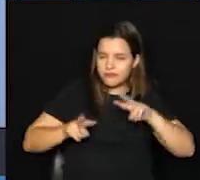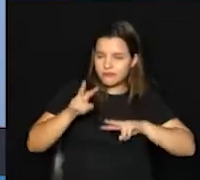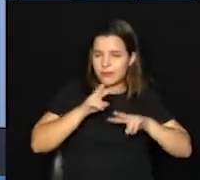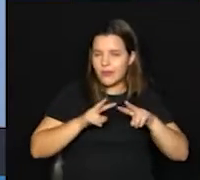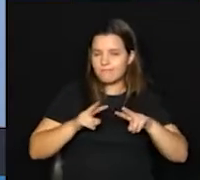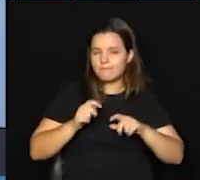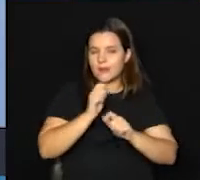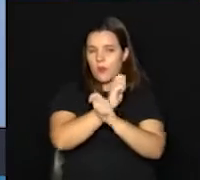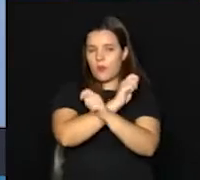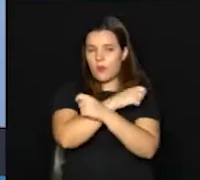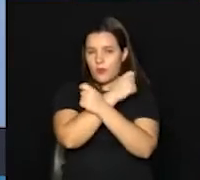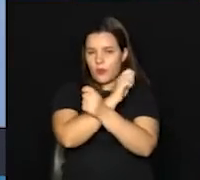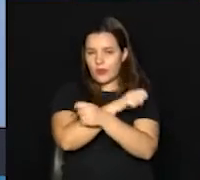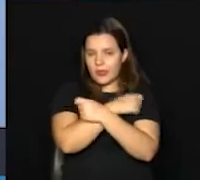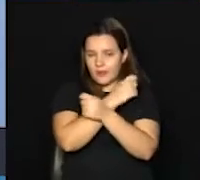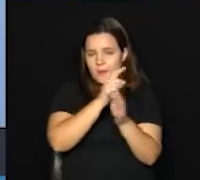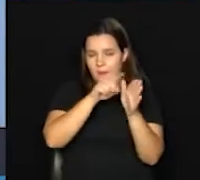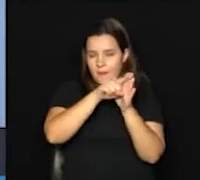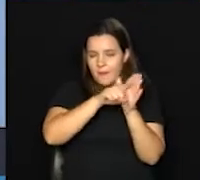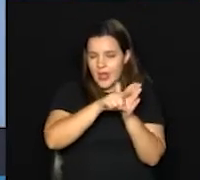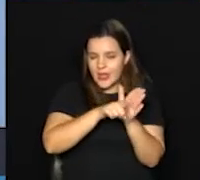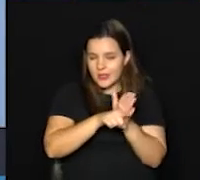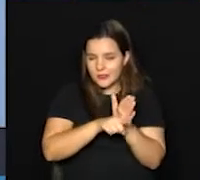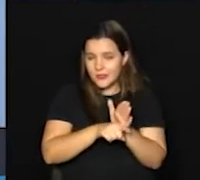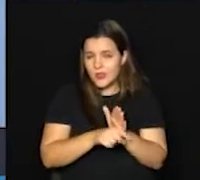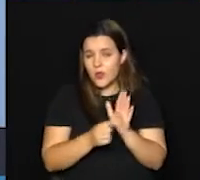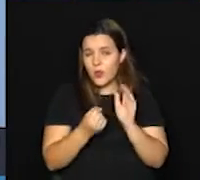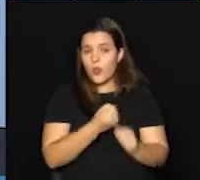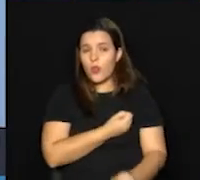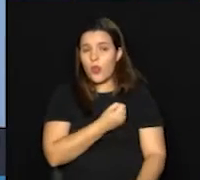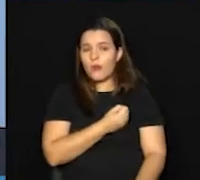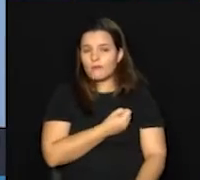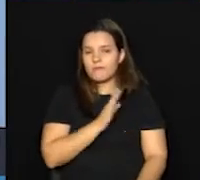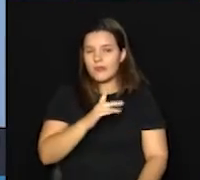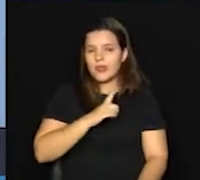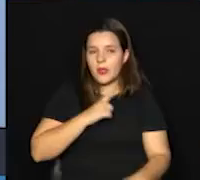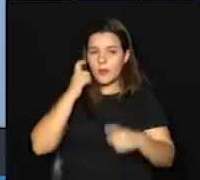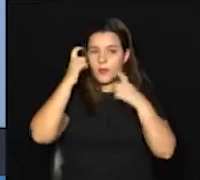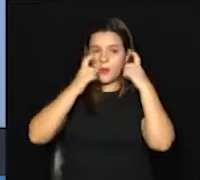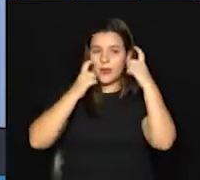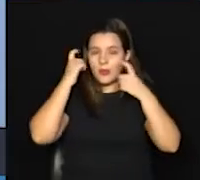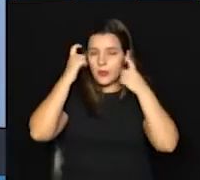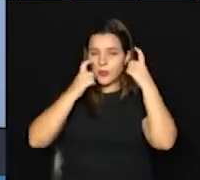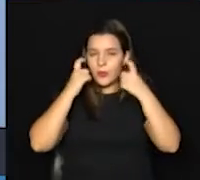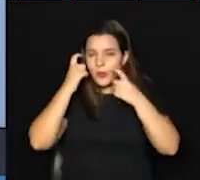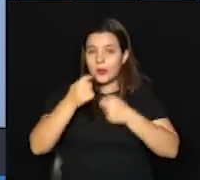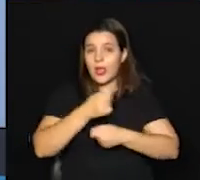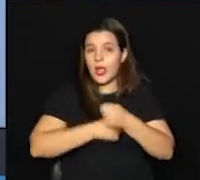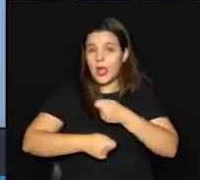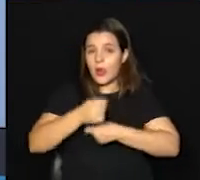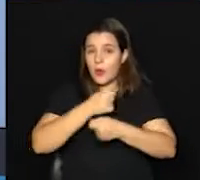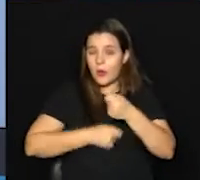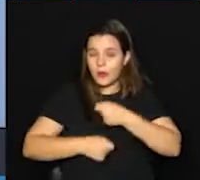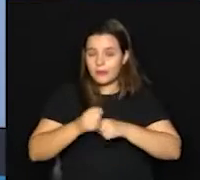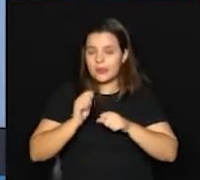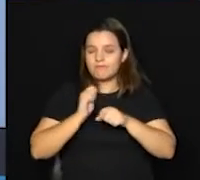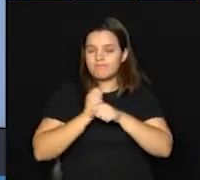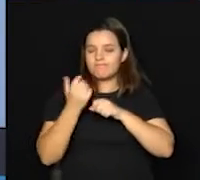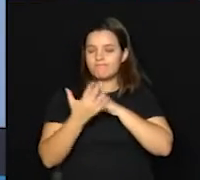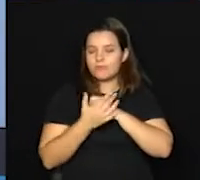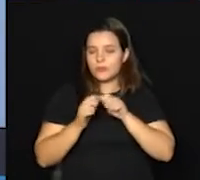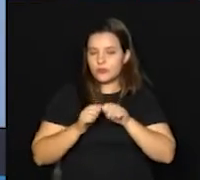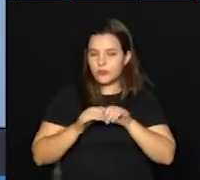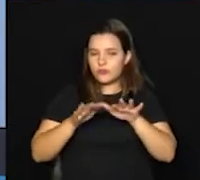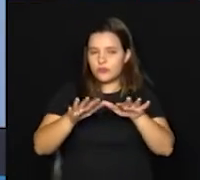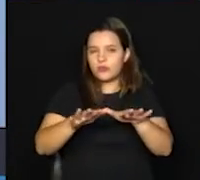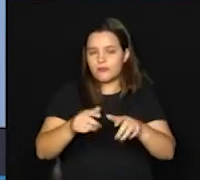Campinas, que analisa todos esses números, está preocupado ainda com o impacto econômico da pandemia aqui